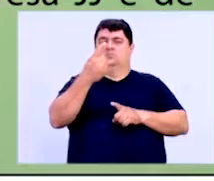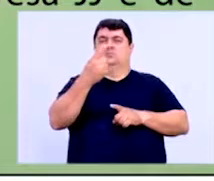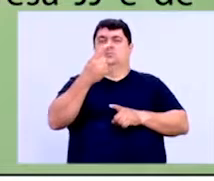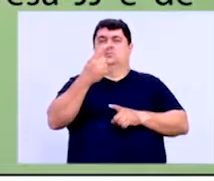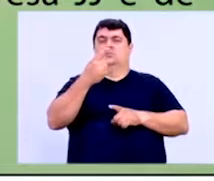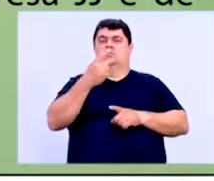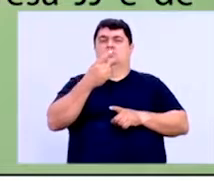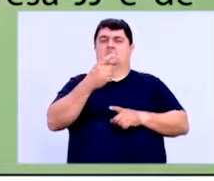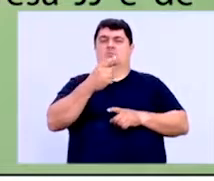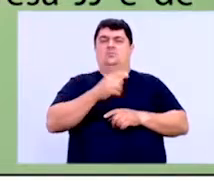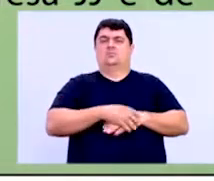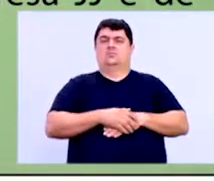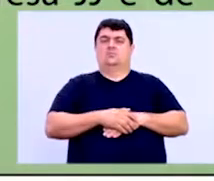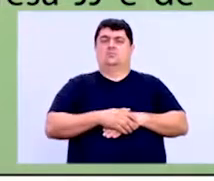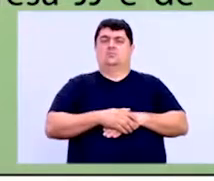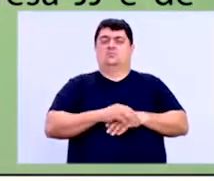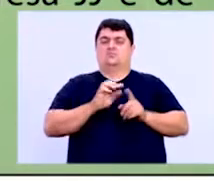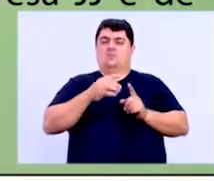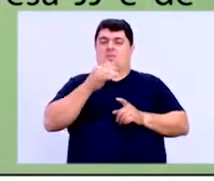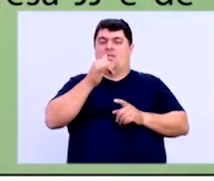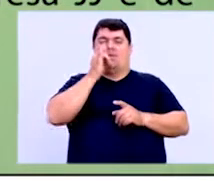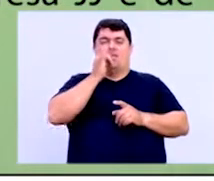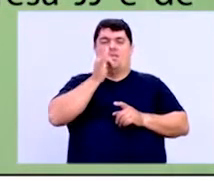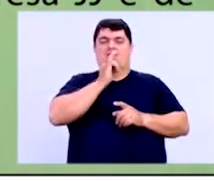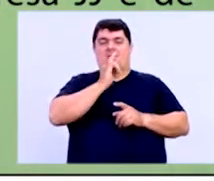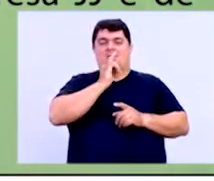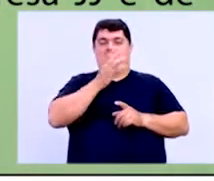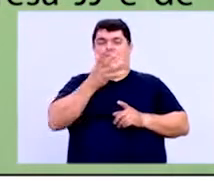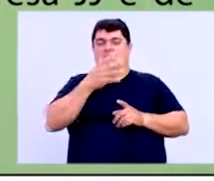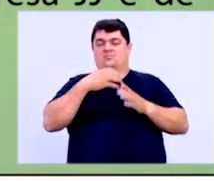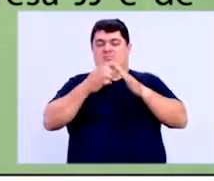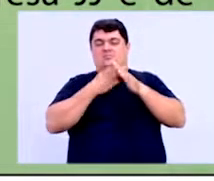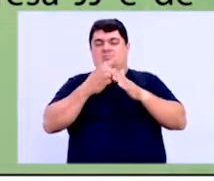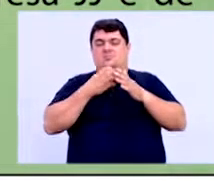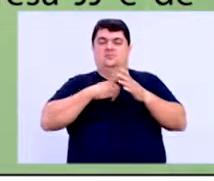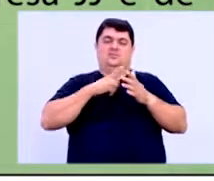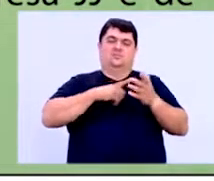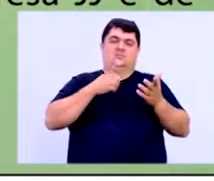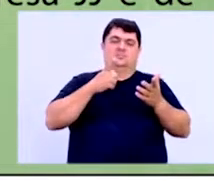4.800 unidades por mês. Suponhamos que a empresa comercializa